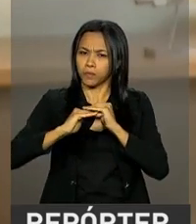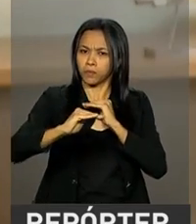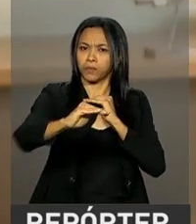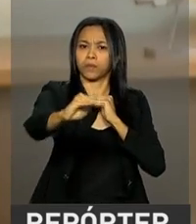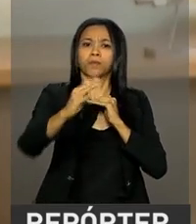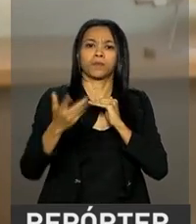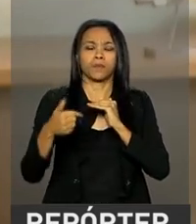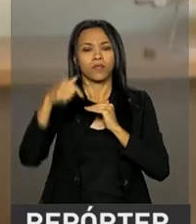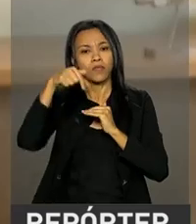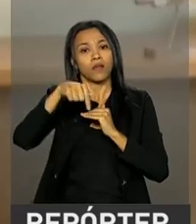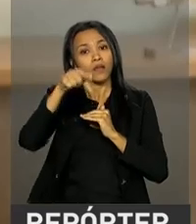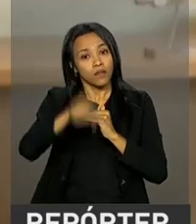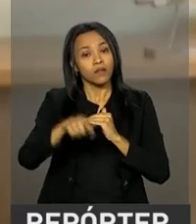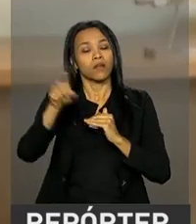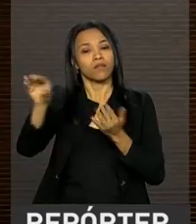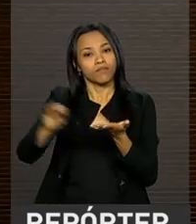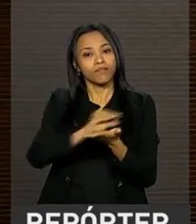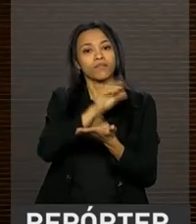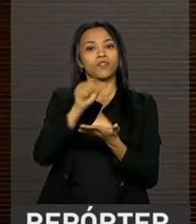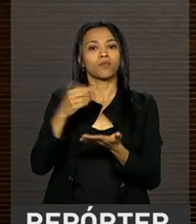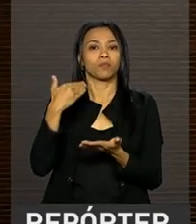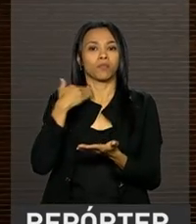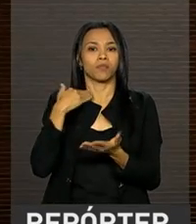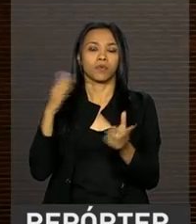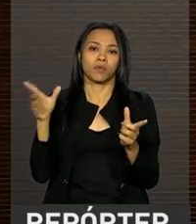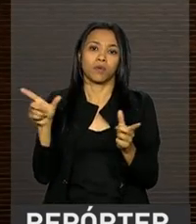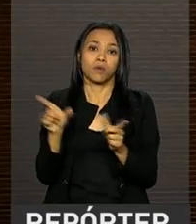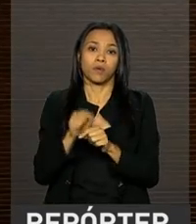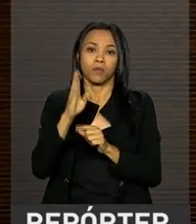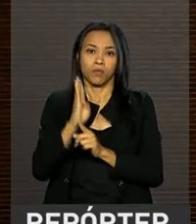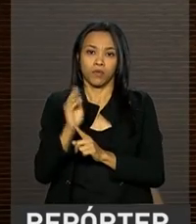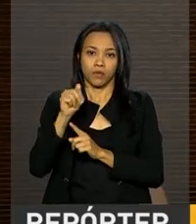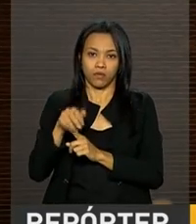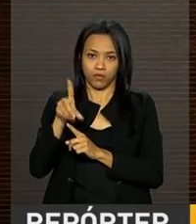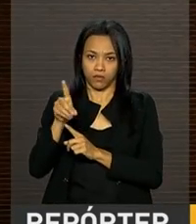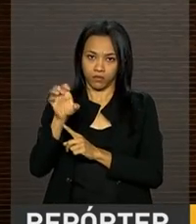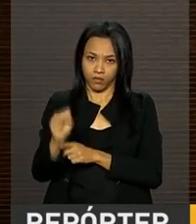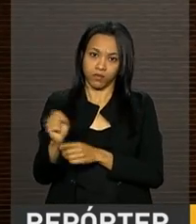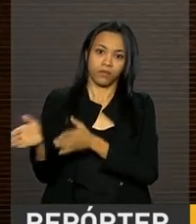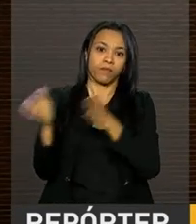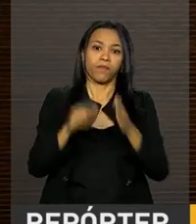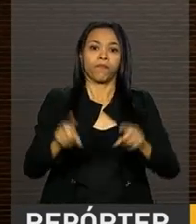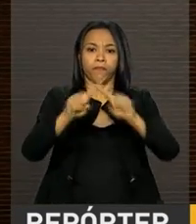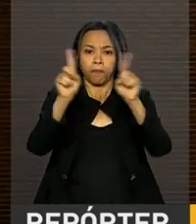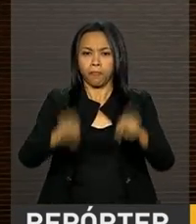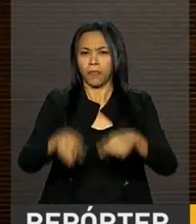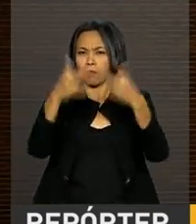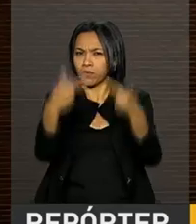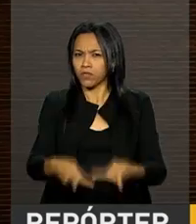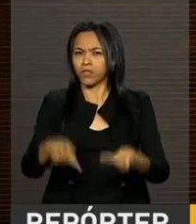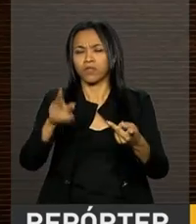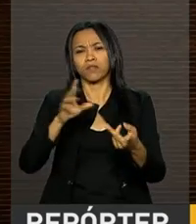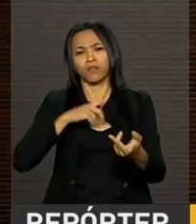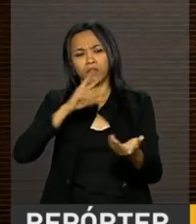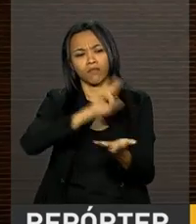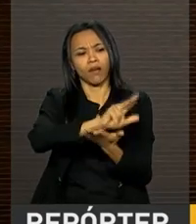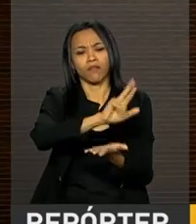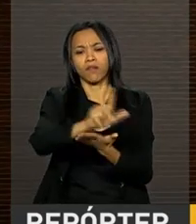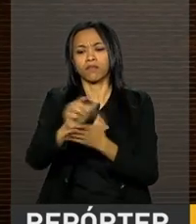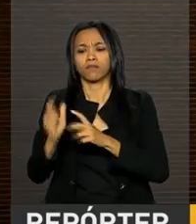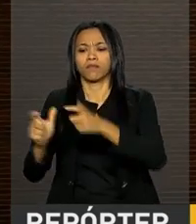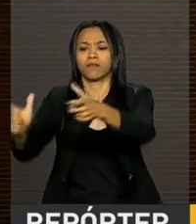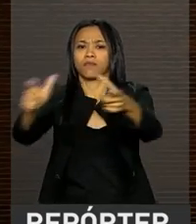financiados através do BNDS esses projetos são projetos desenvolvidos em todo o território da Amazônia